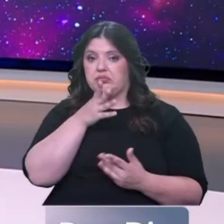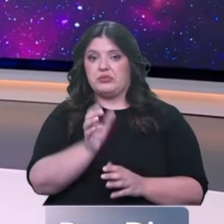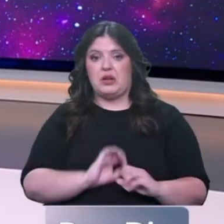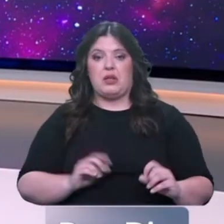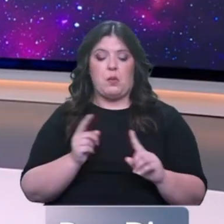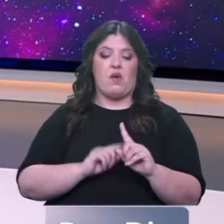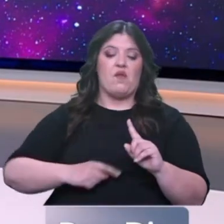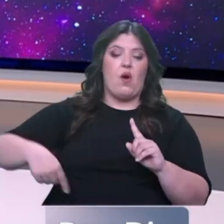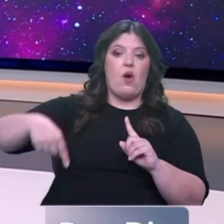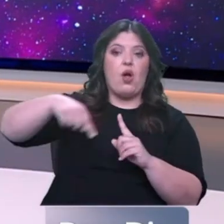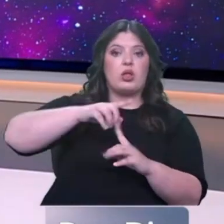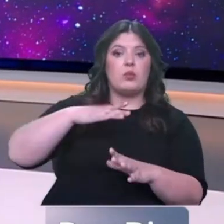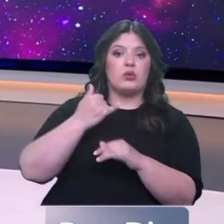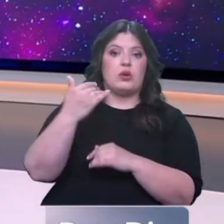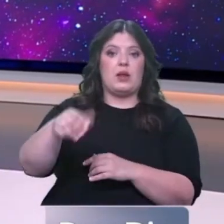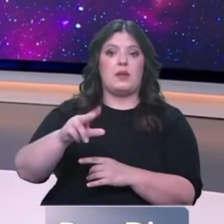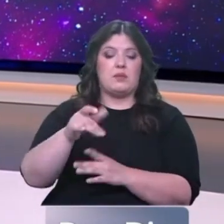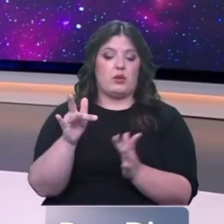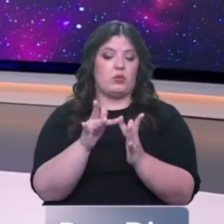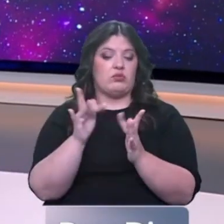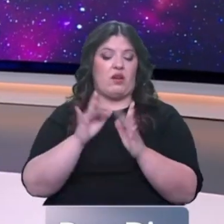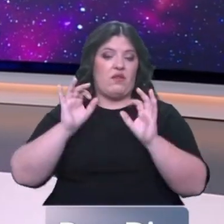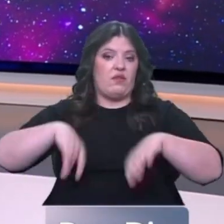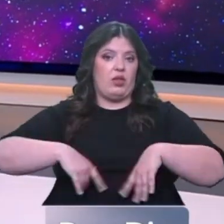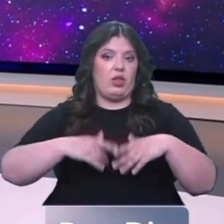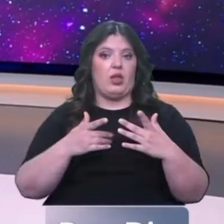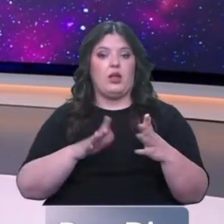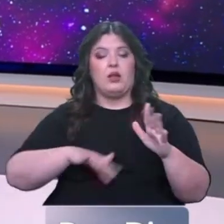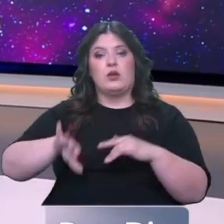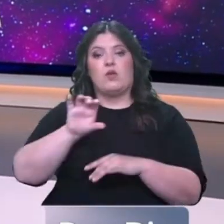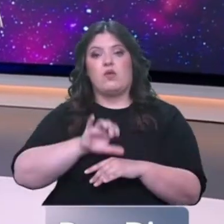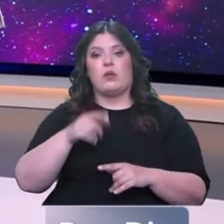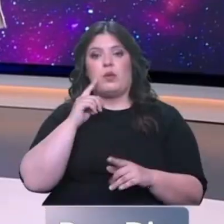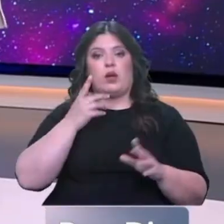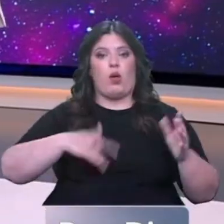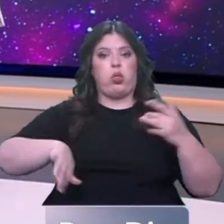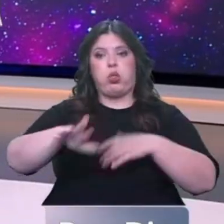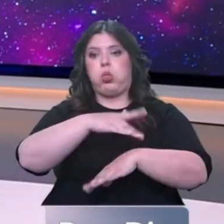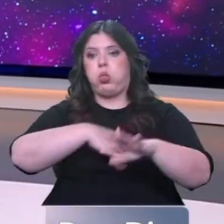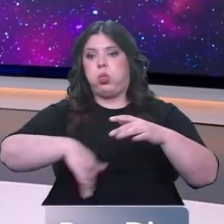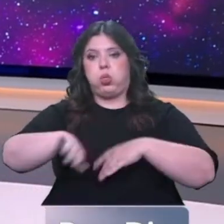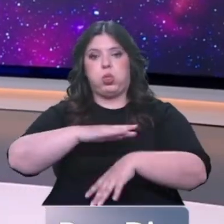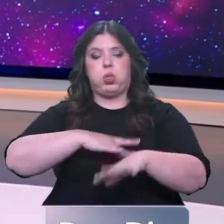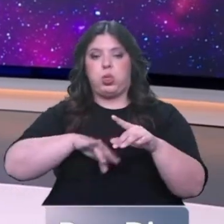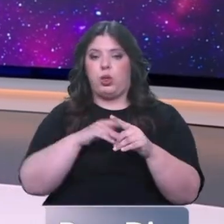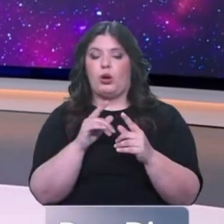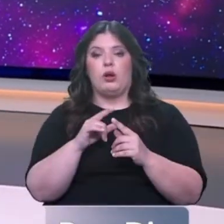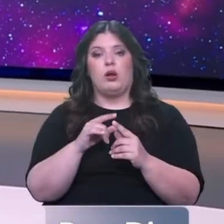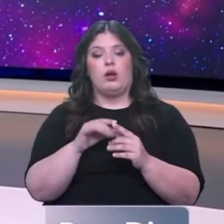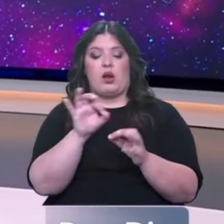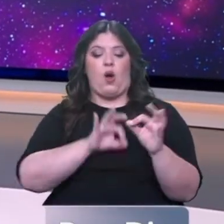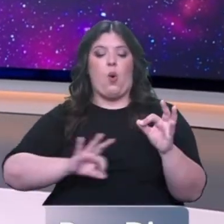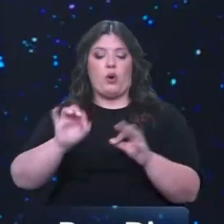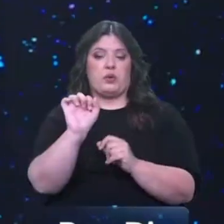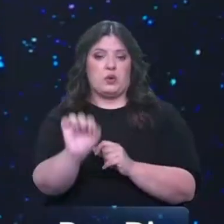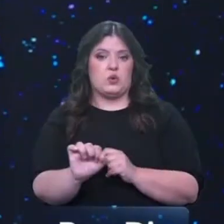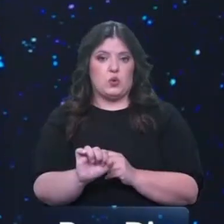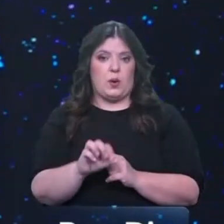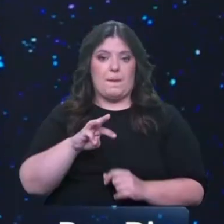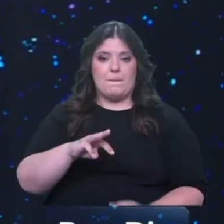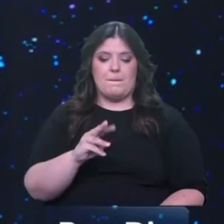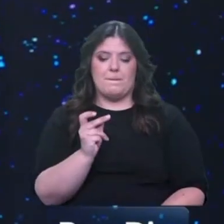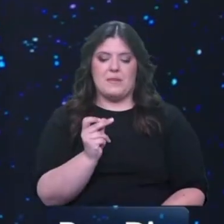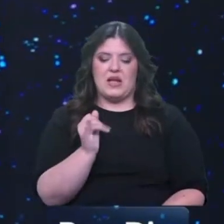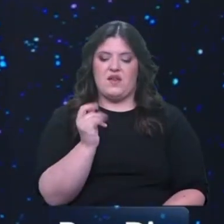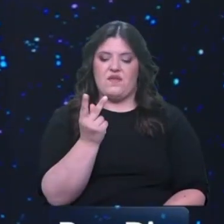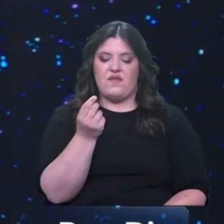outro lado de Marte e deixou de contactar com a Terra e entrou num modo um bocadinho desorientado na sua órbita. A Maven foi a primeira